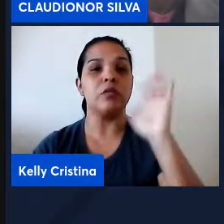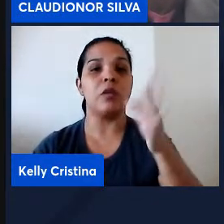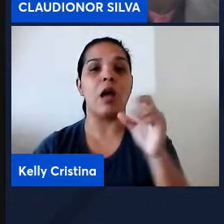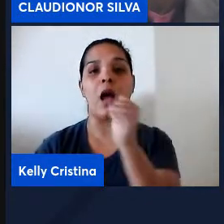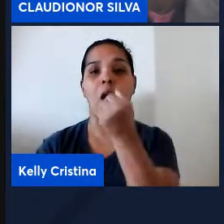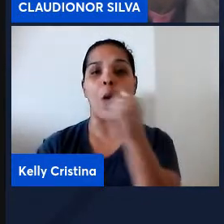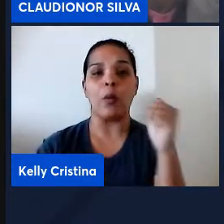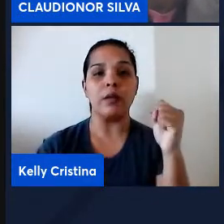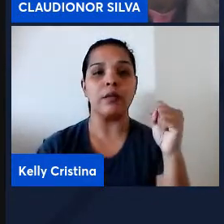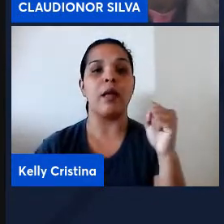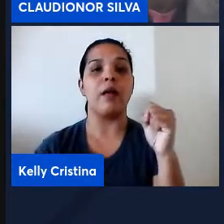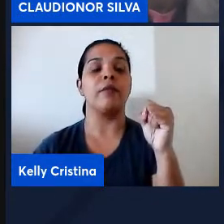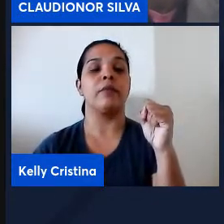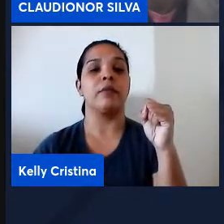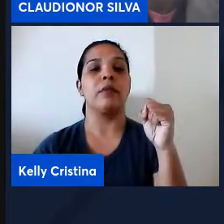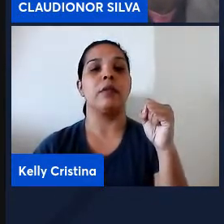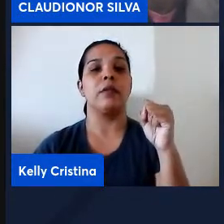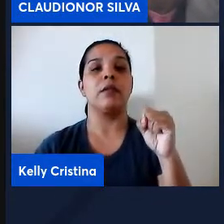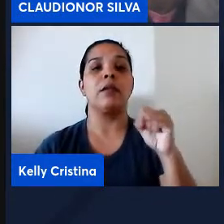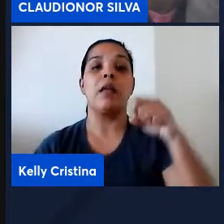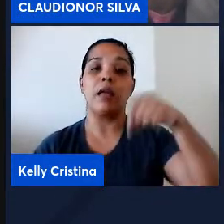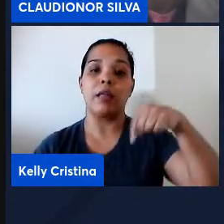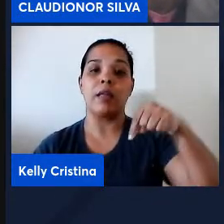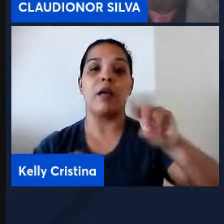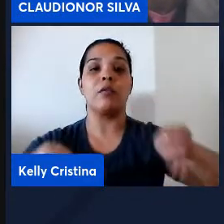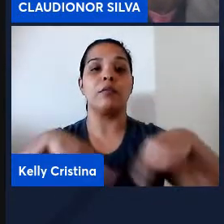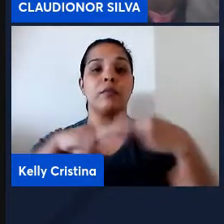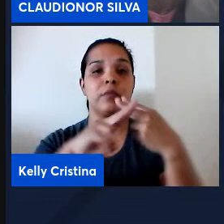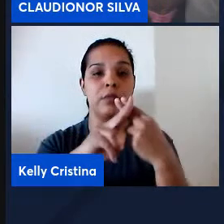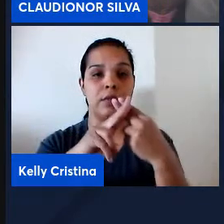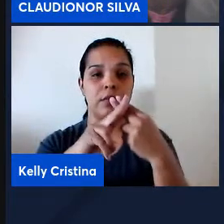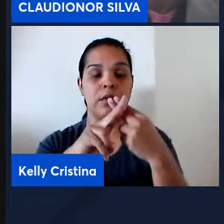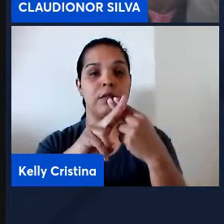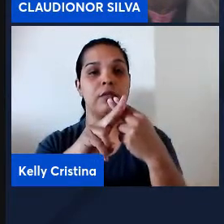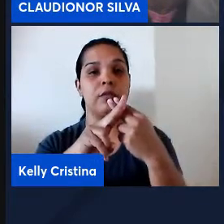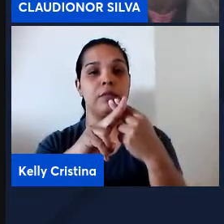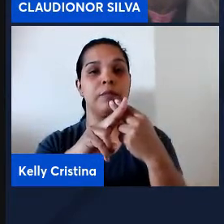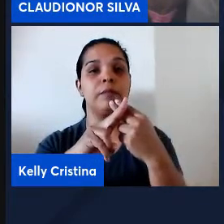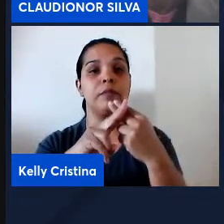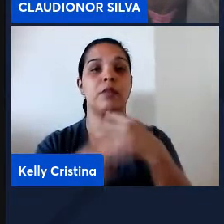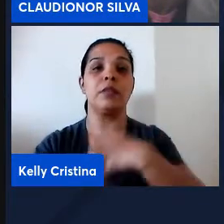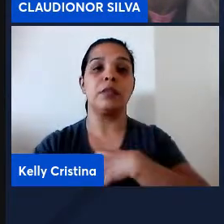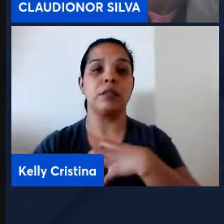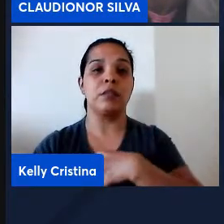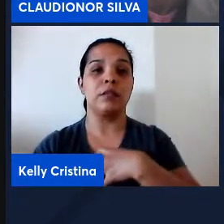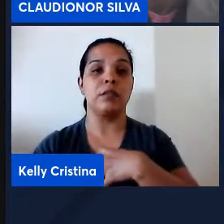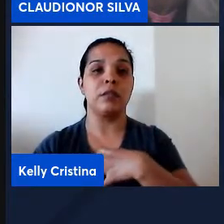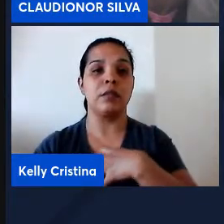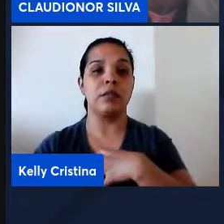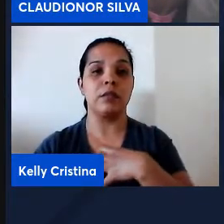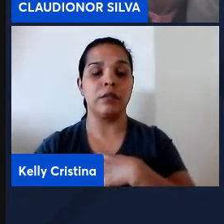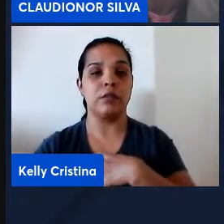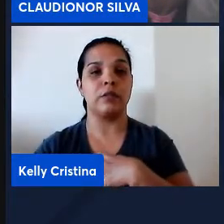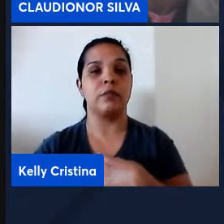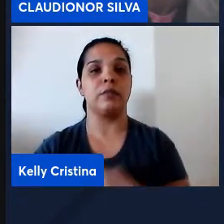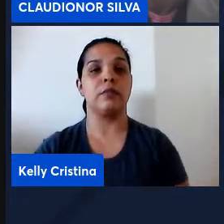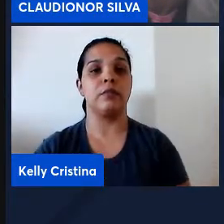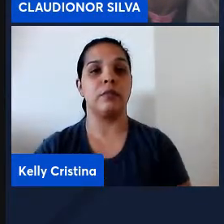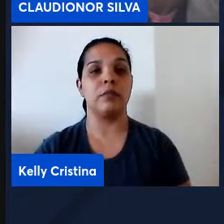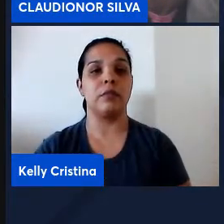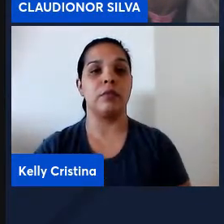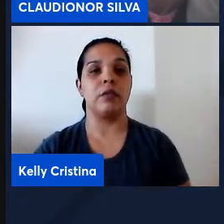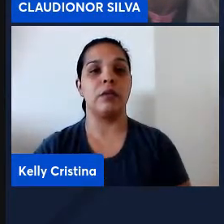edição, e dizer que a Universidade Estadual do Sudoeste da Bahia, ela se sente honrada e